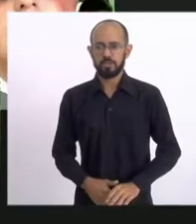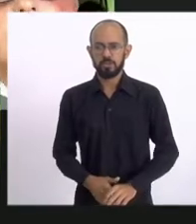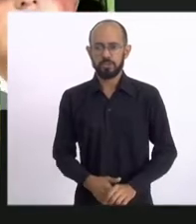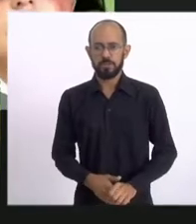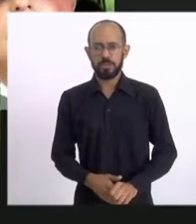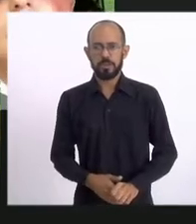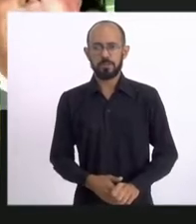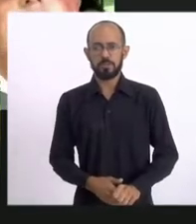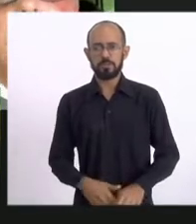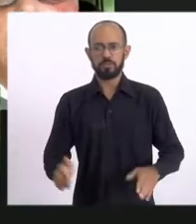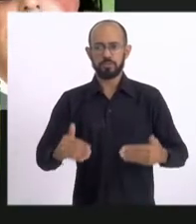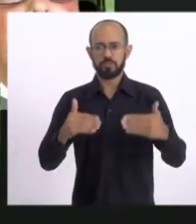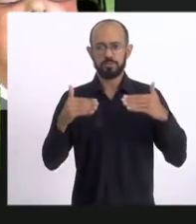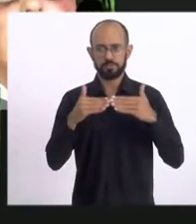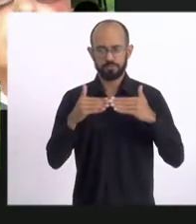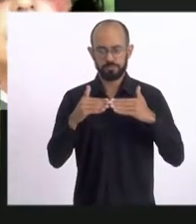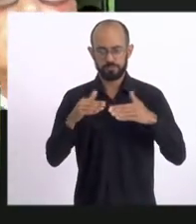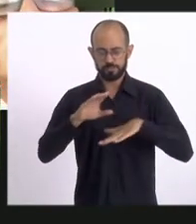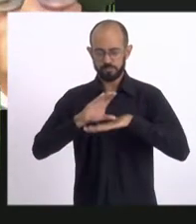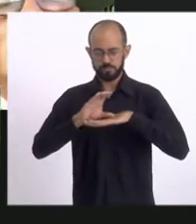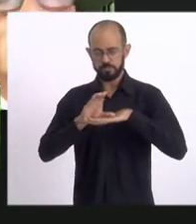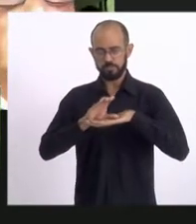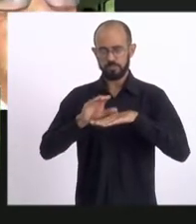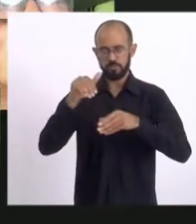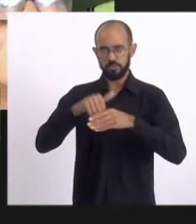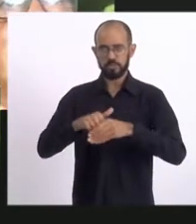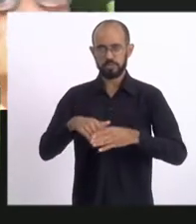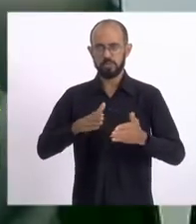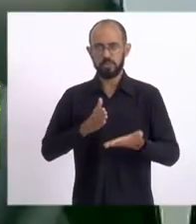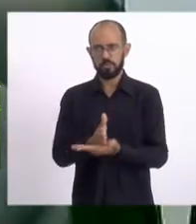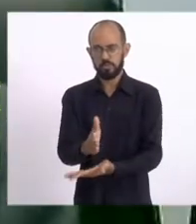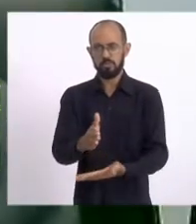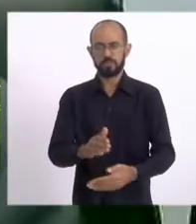Parecer pela constitucionalidade em discussão e em votação, aprovado.